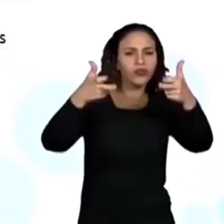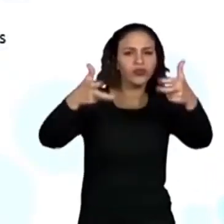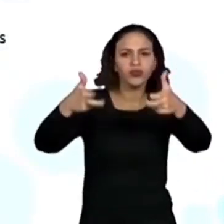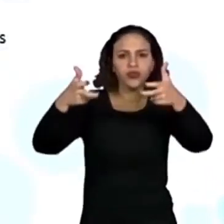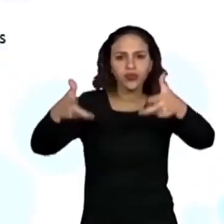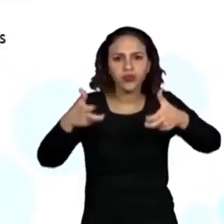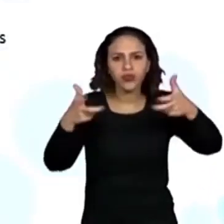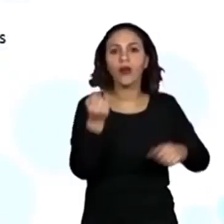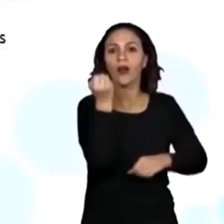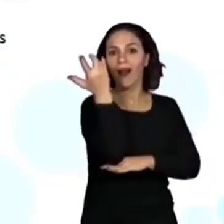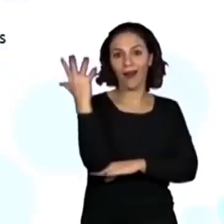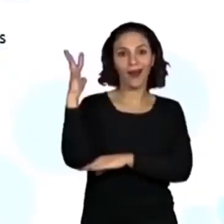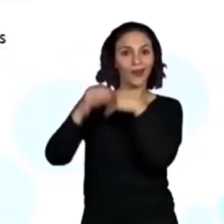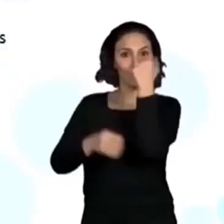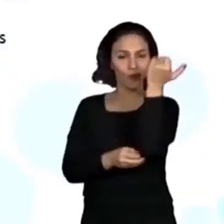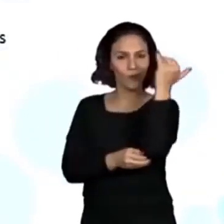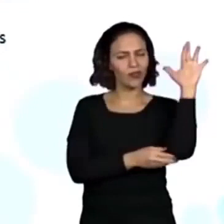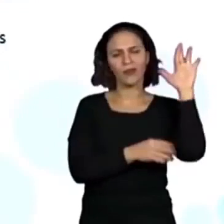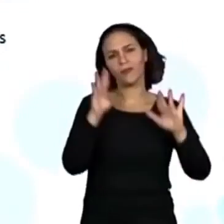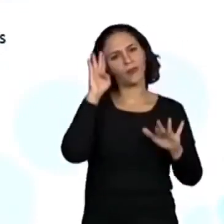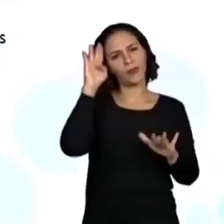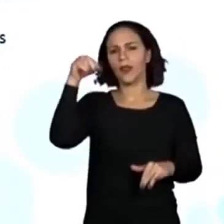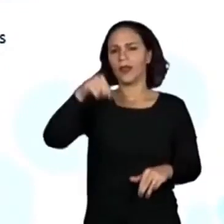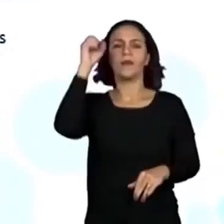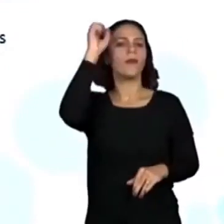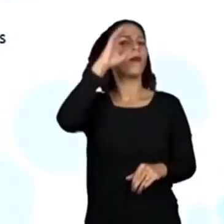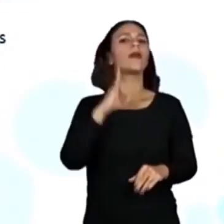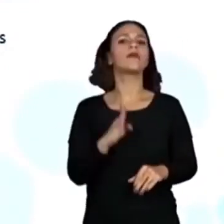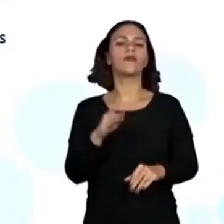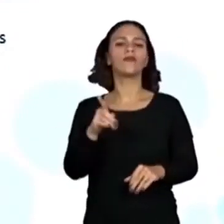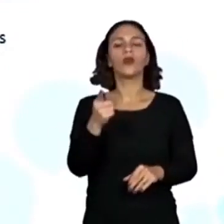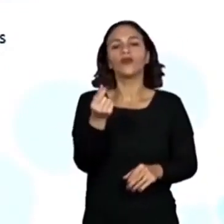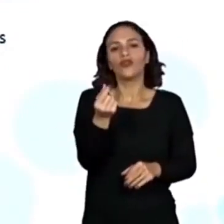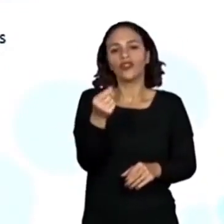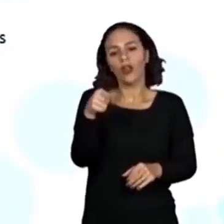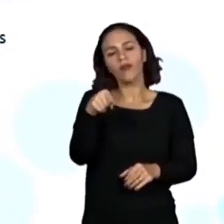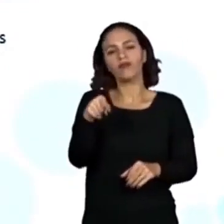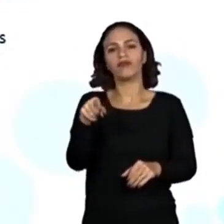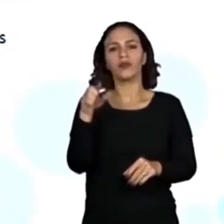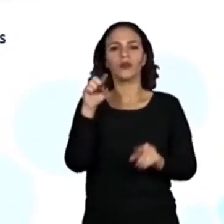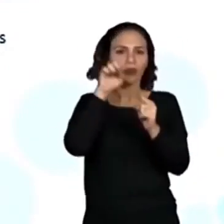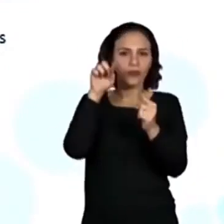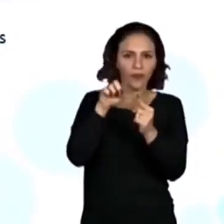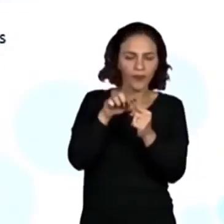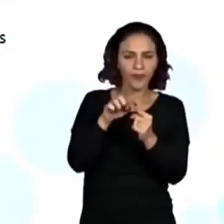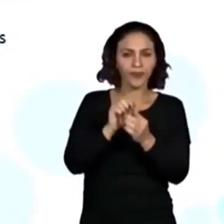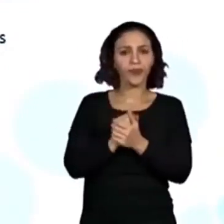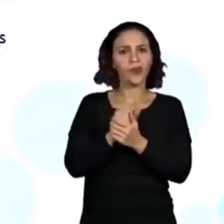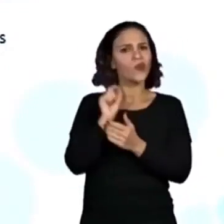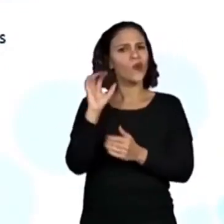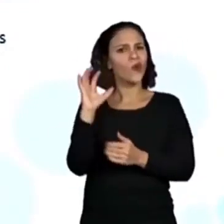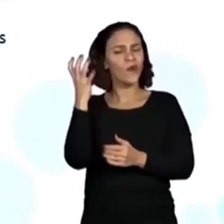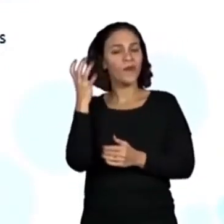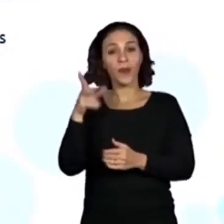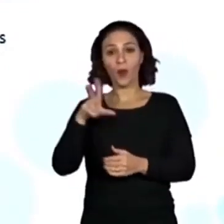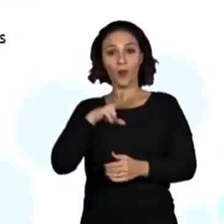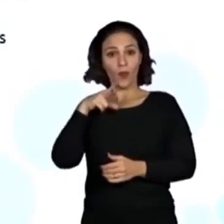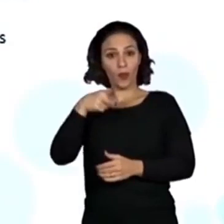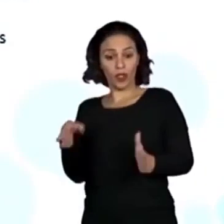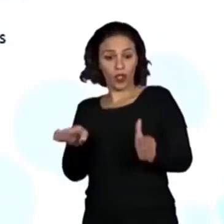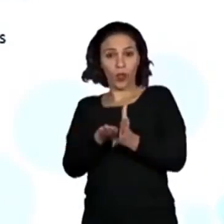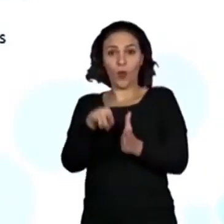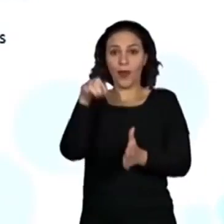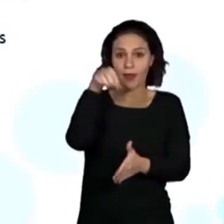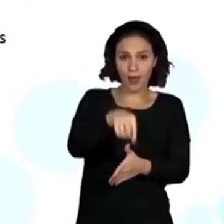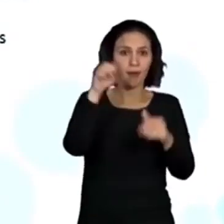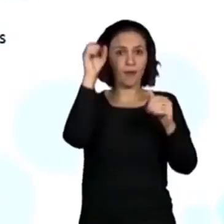dominavam o cenário econômico do Brasil. Então, o que acontecia? A partir do momento que os portugueses chegaram aqui no